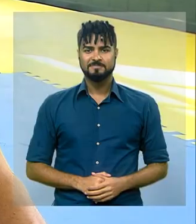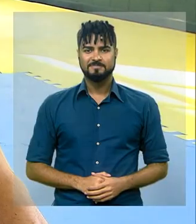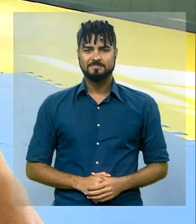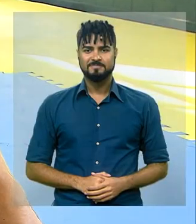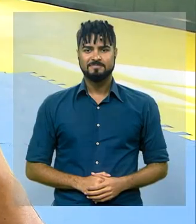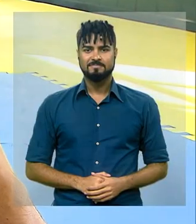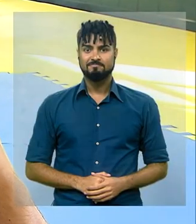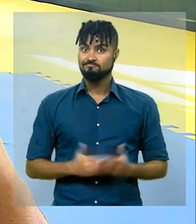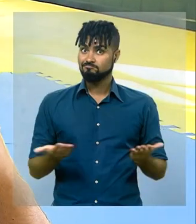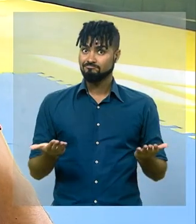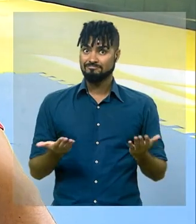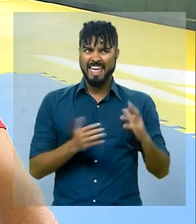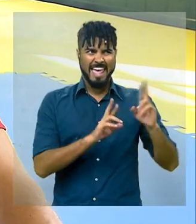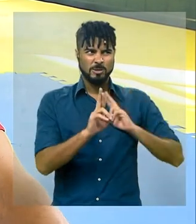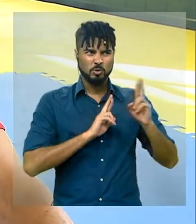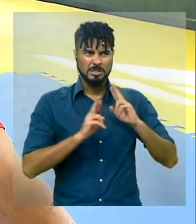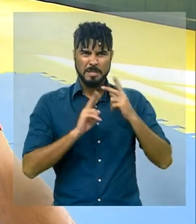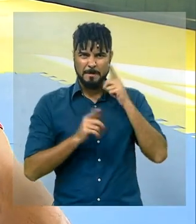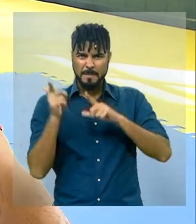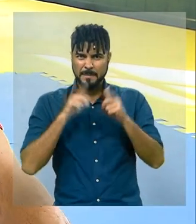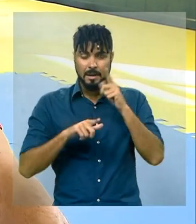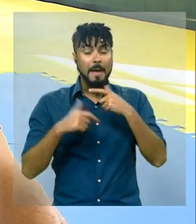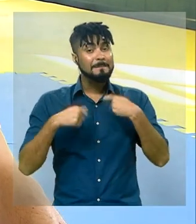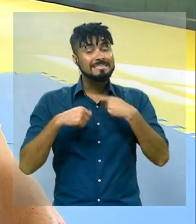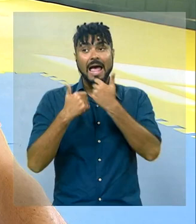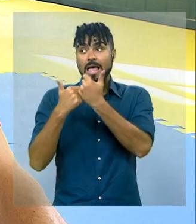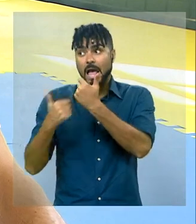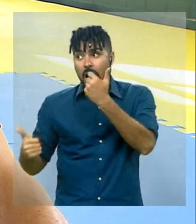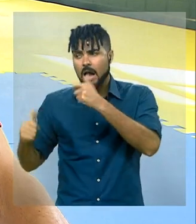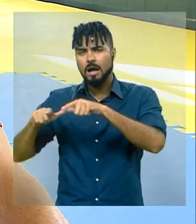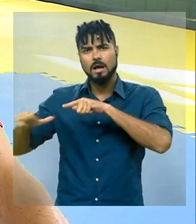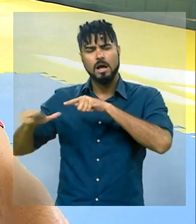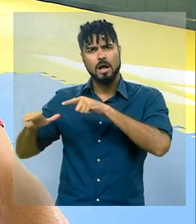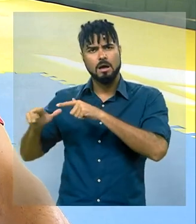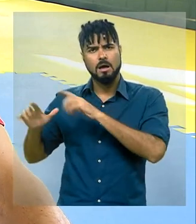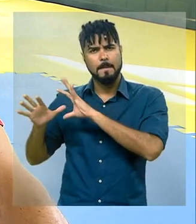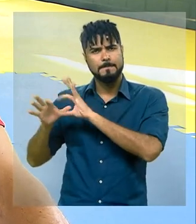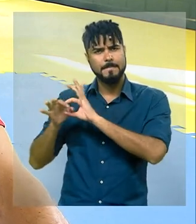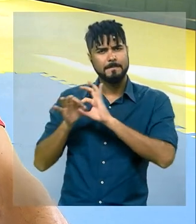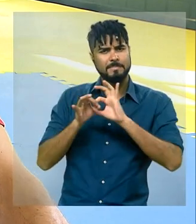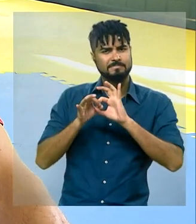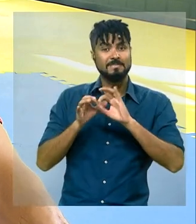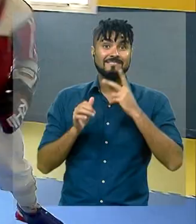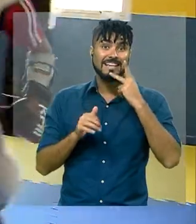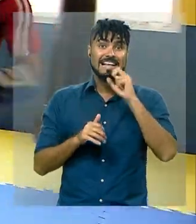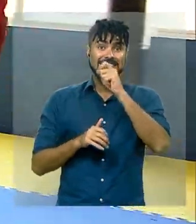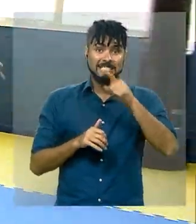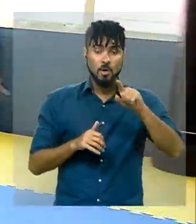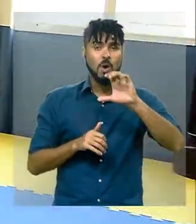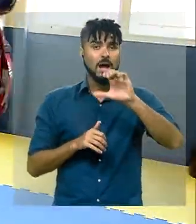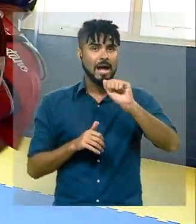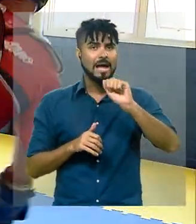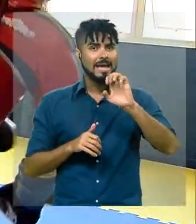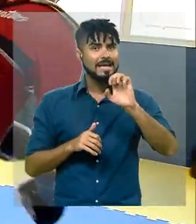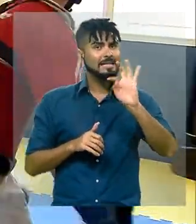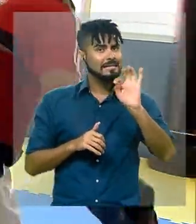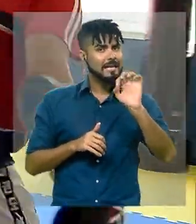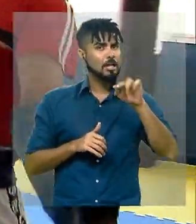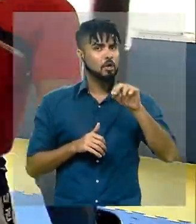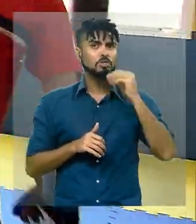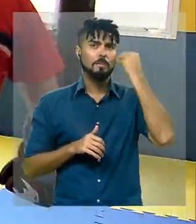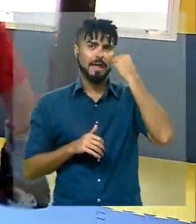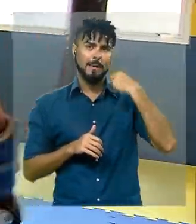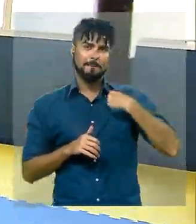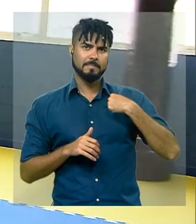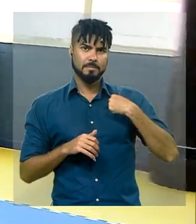Qualquer grande resultado ele vem através de uma equipe. E vou falar de São Caetano hoje, que é o que eu mais vivo. São Caetano hoje